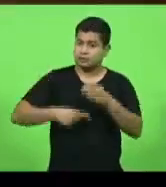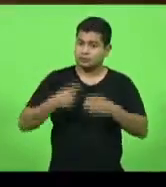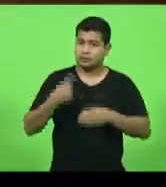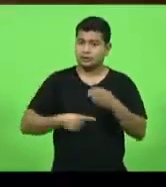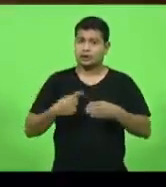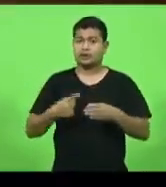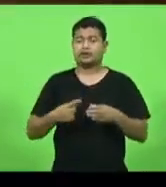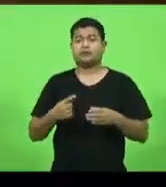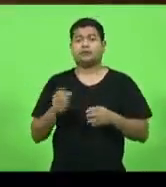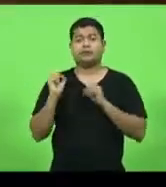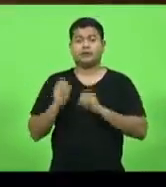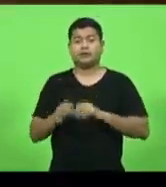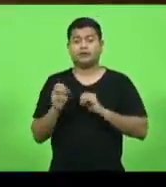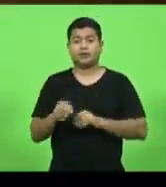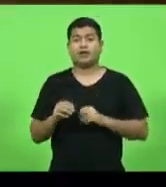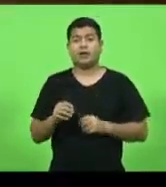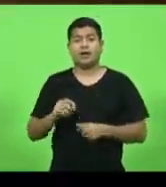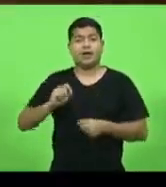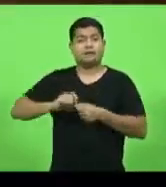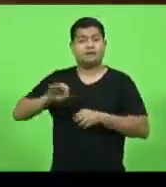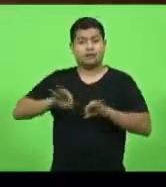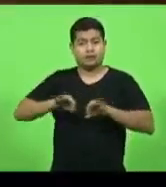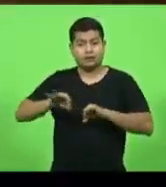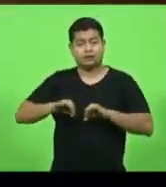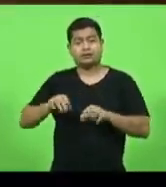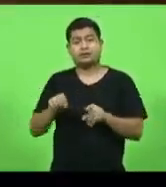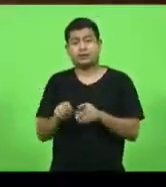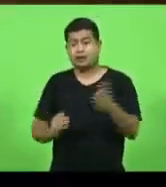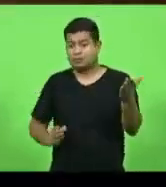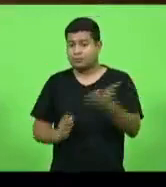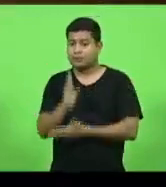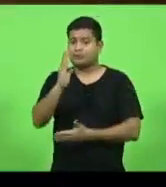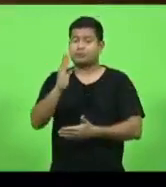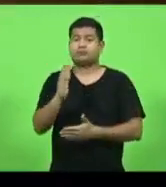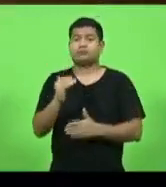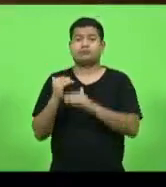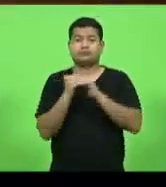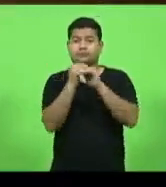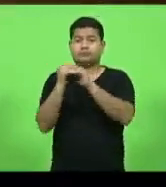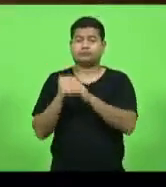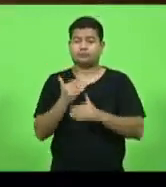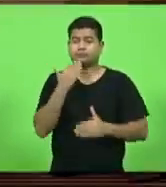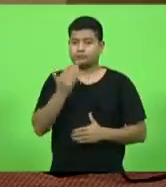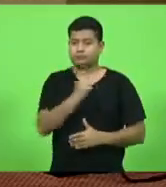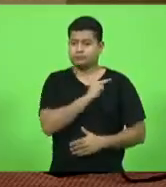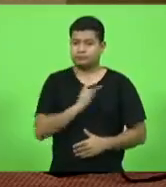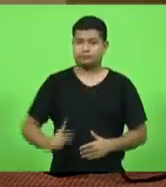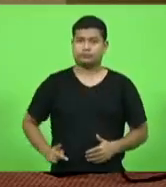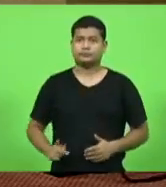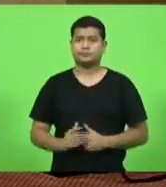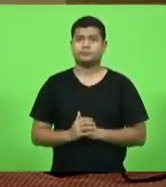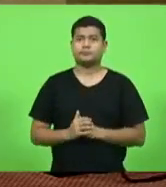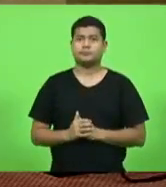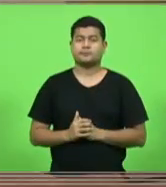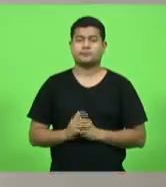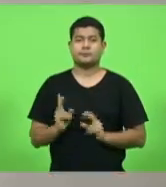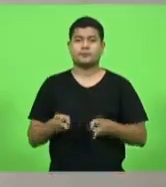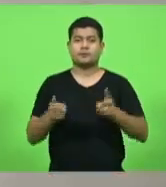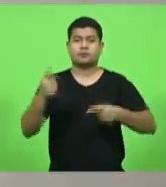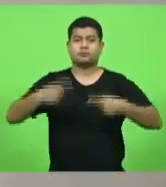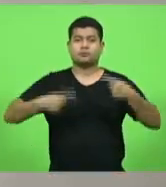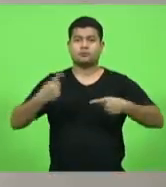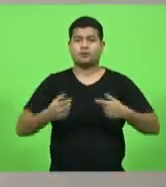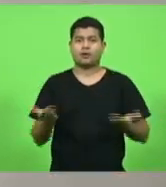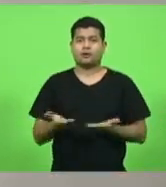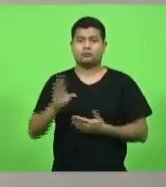de Educação fez e aprovou por unanimidade. Muito obrigada, presidente. Ainda em discussão, com a palavra a